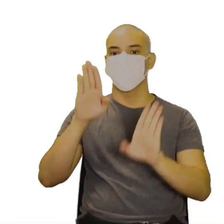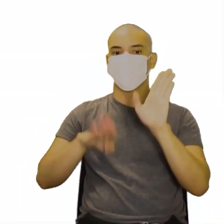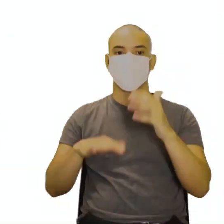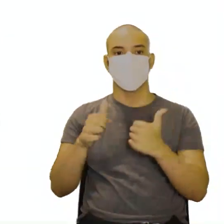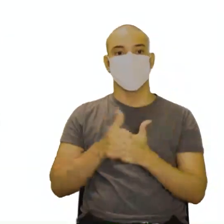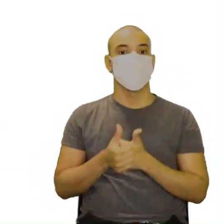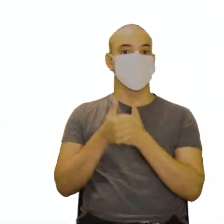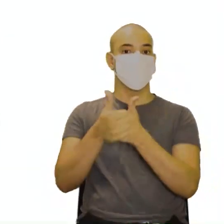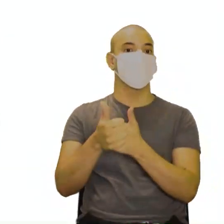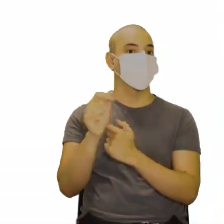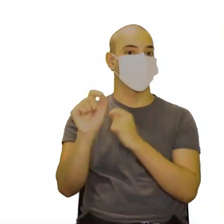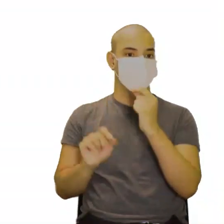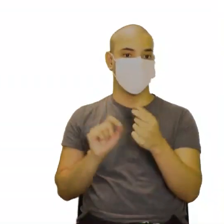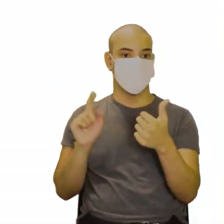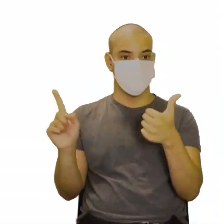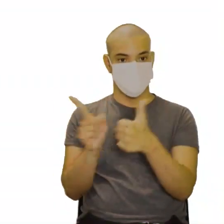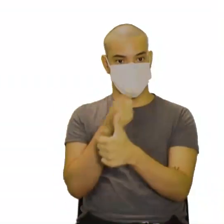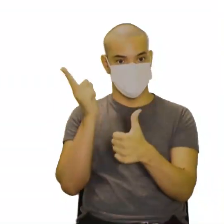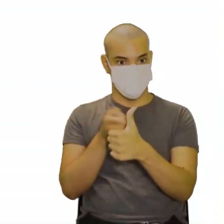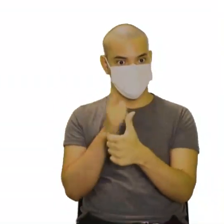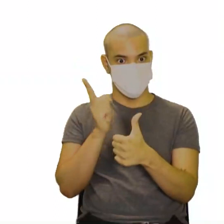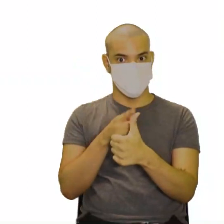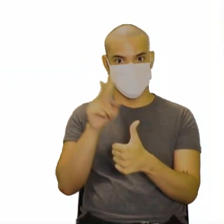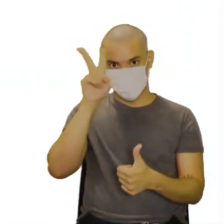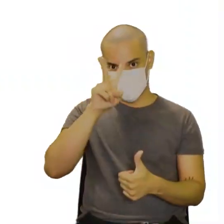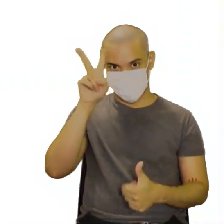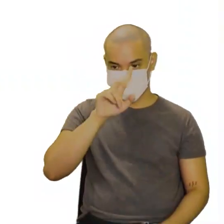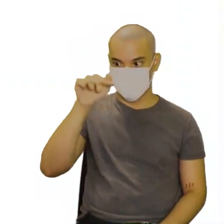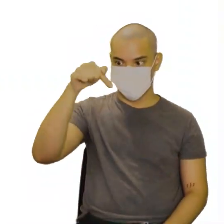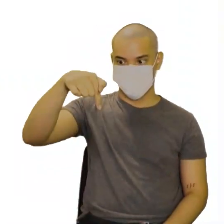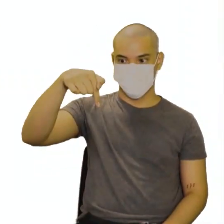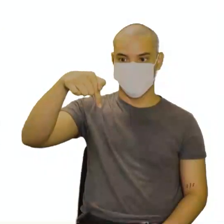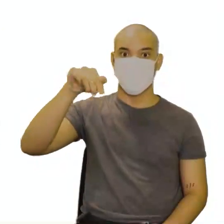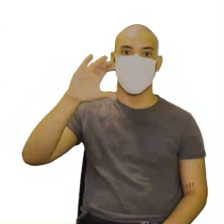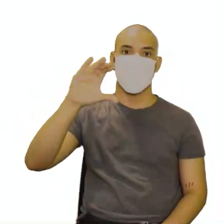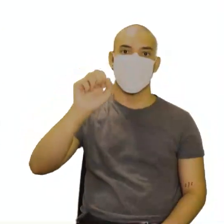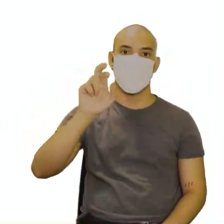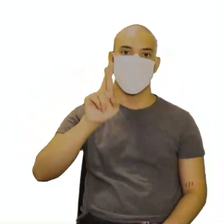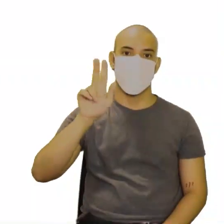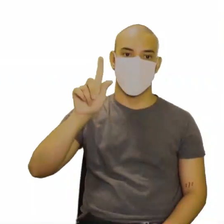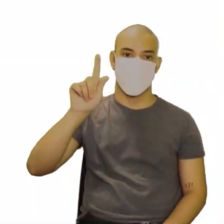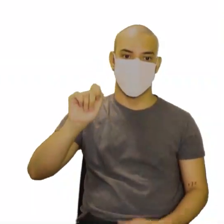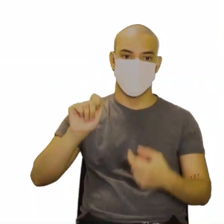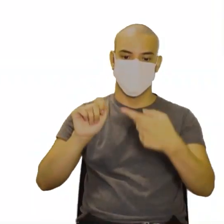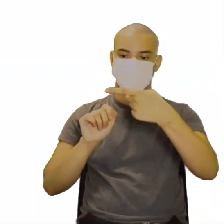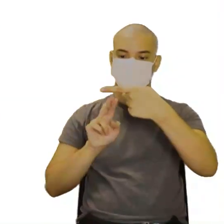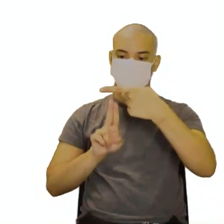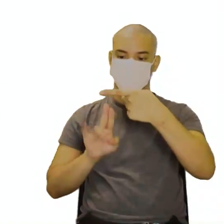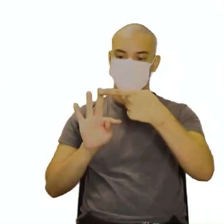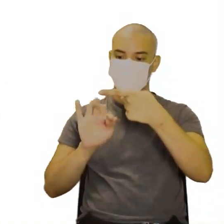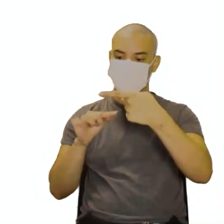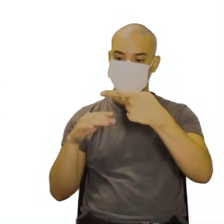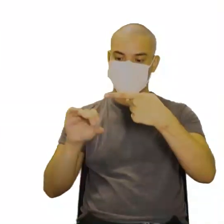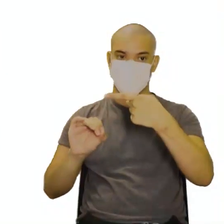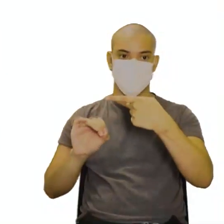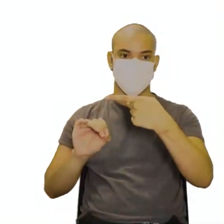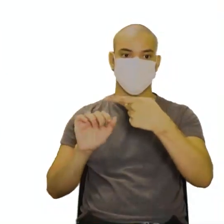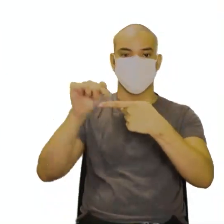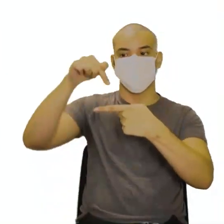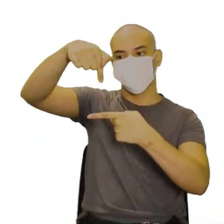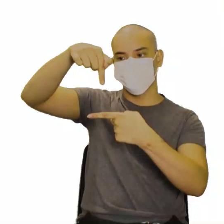quê? Bom, primeiro, depende da quantidade de carga armazenada pela tensão em que você liga